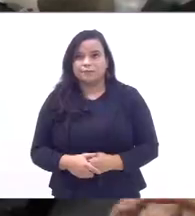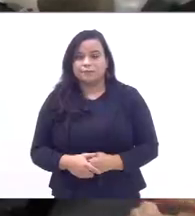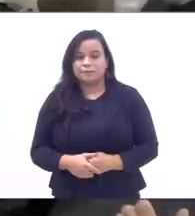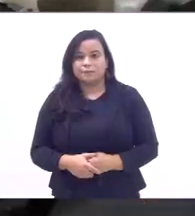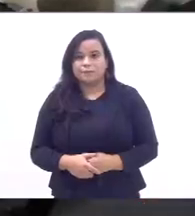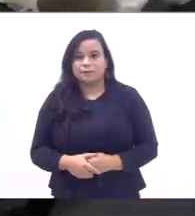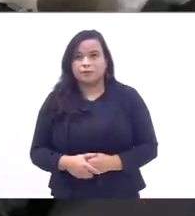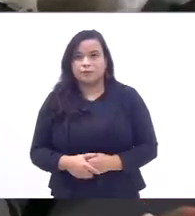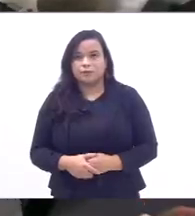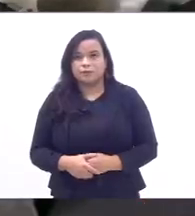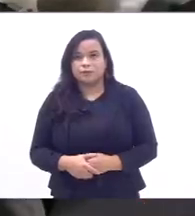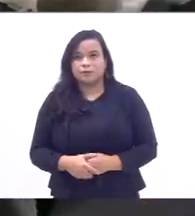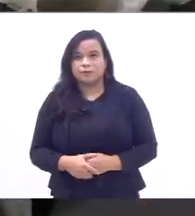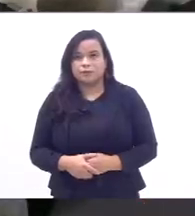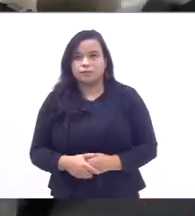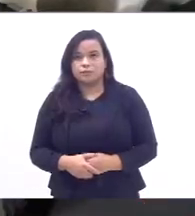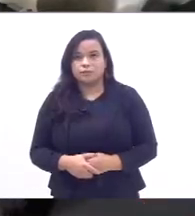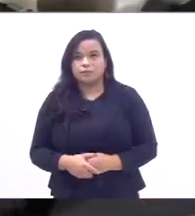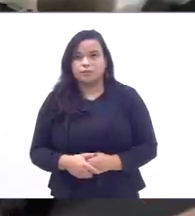Fernandes.